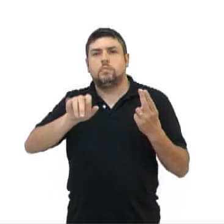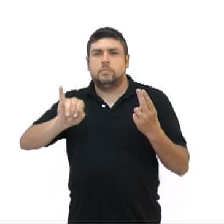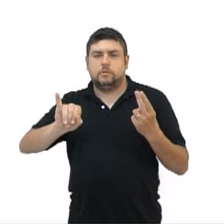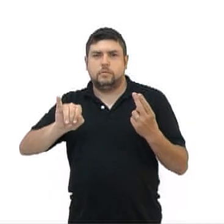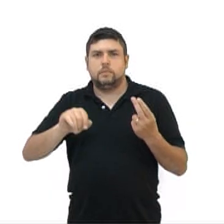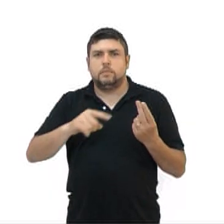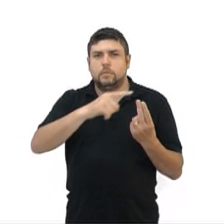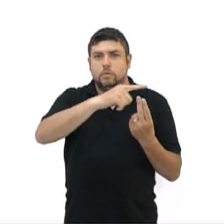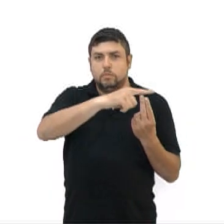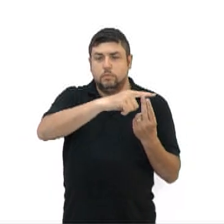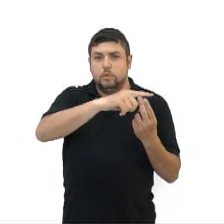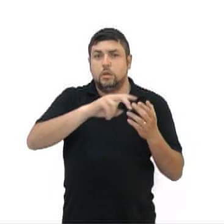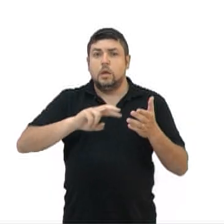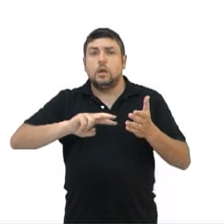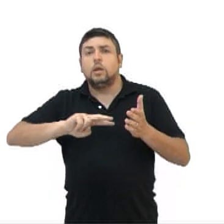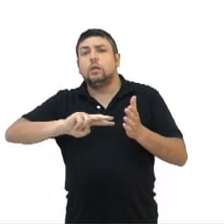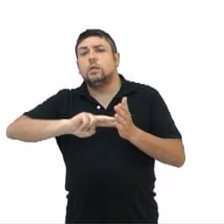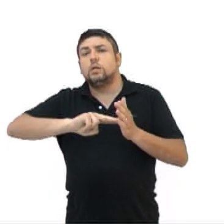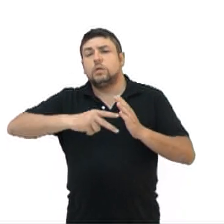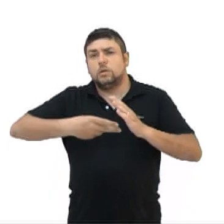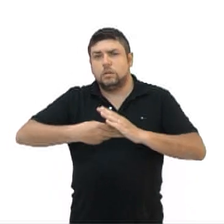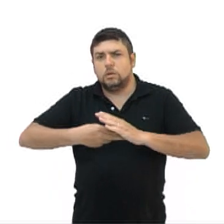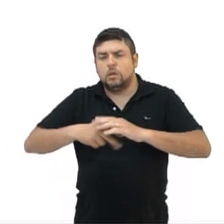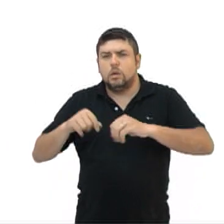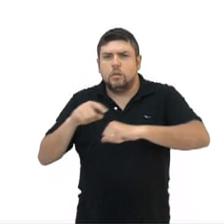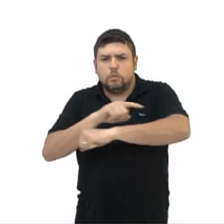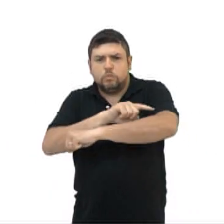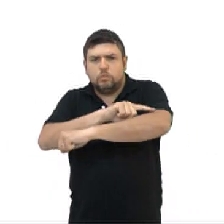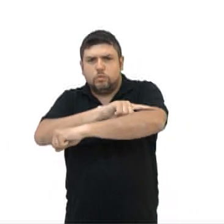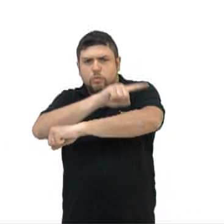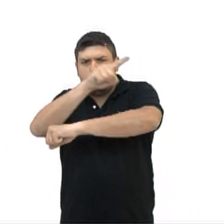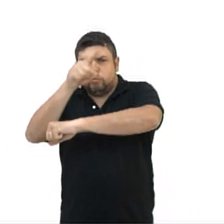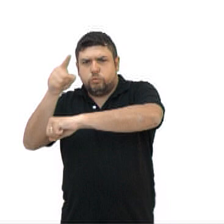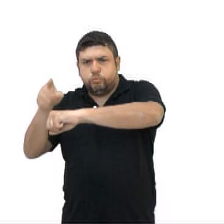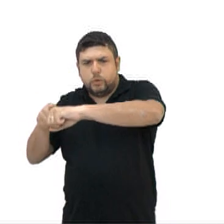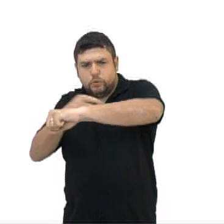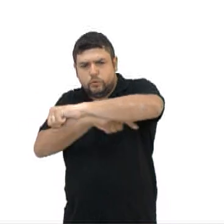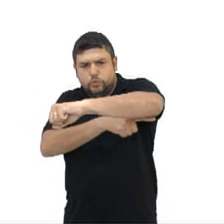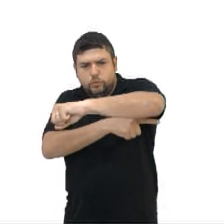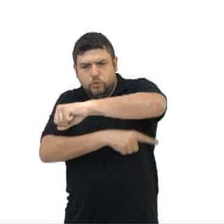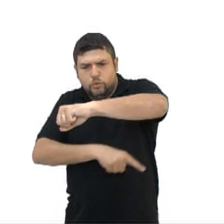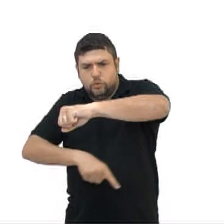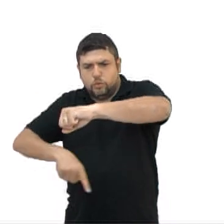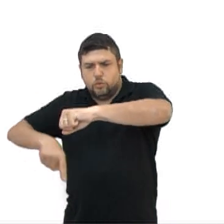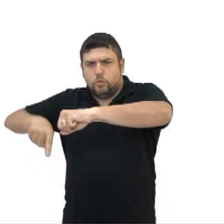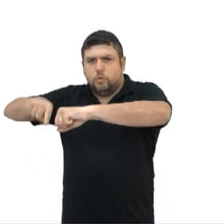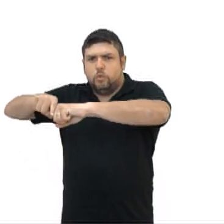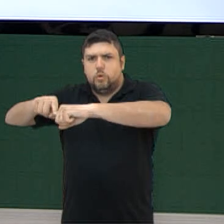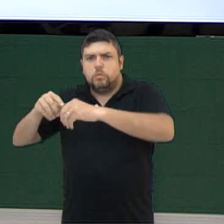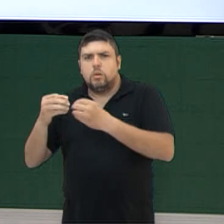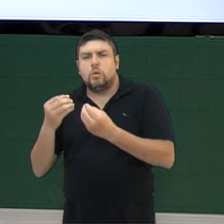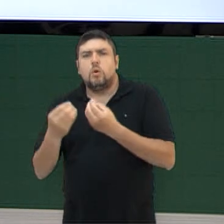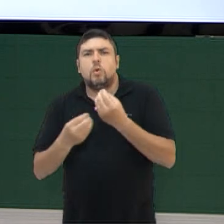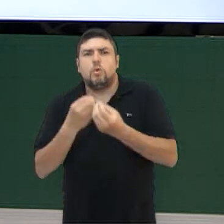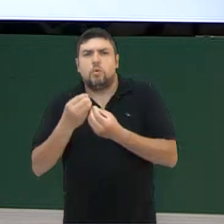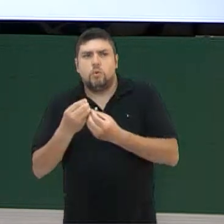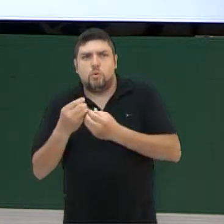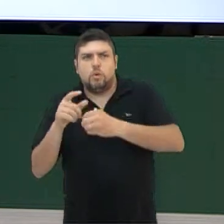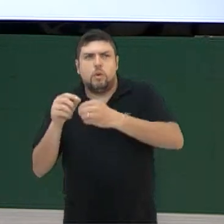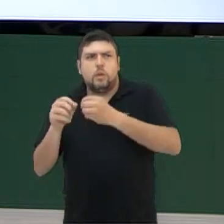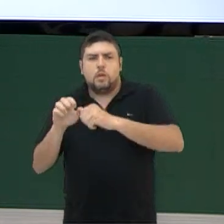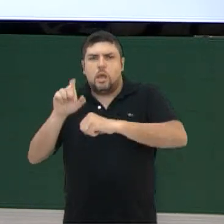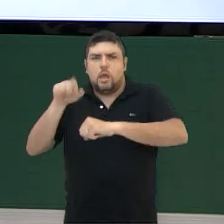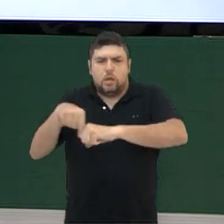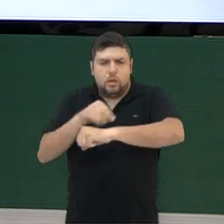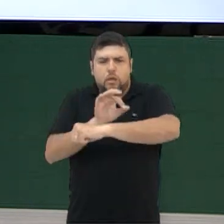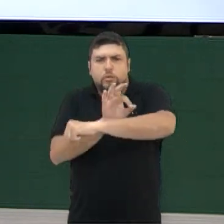a razão entre comprimento e diâmetro de uma circunferência. Então, π é uma razão, é o comprimento